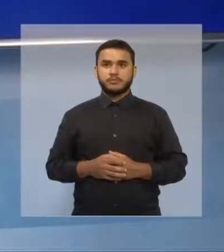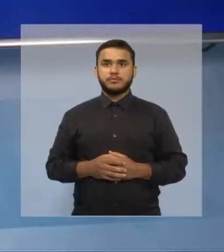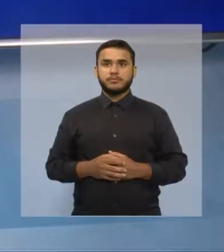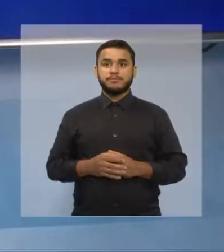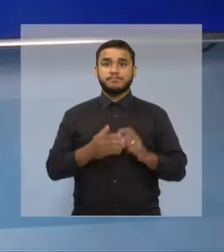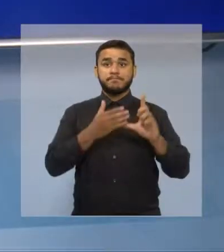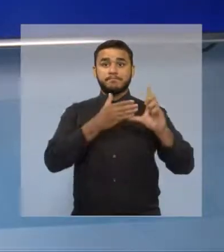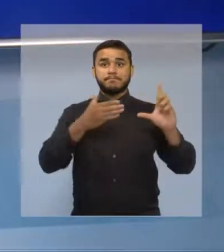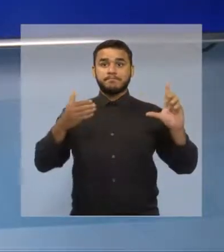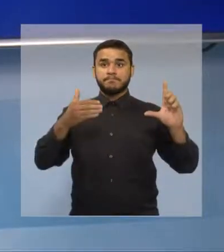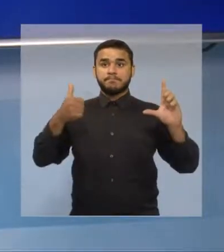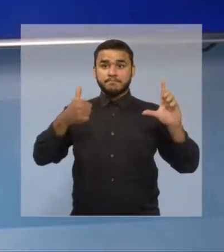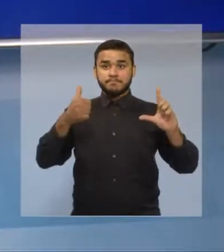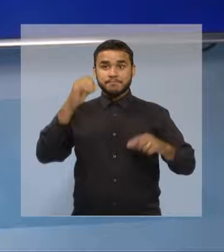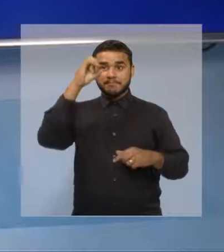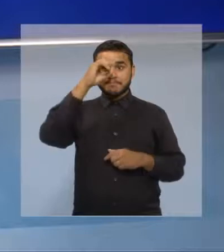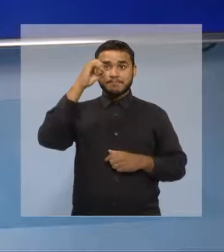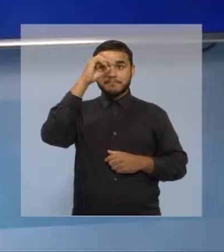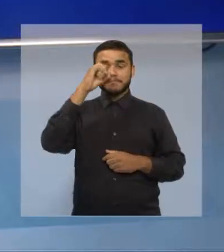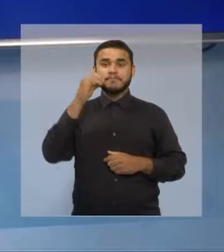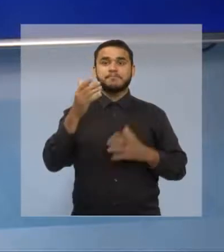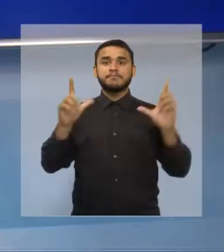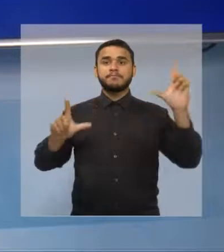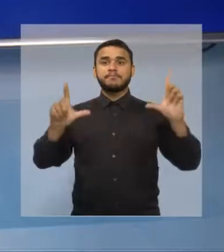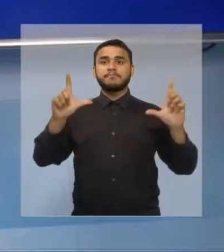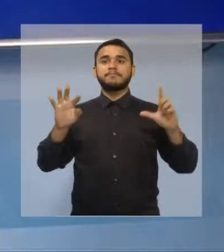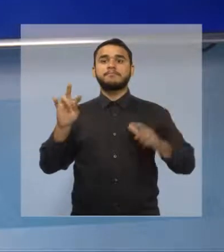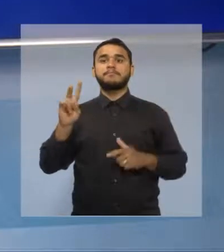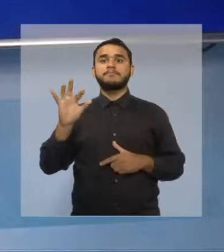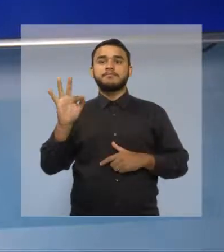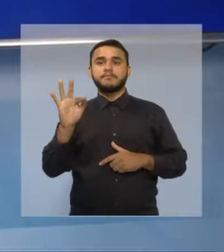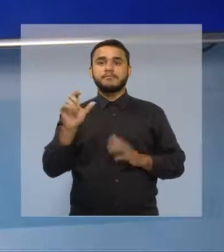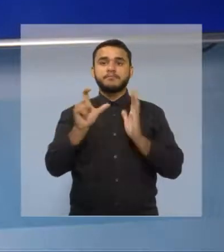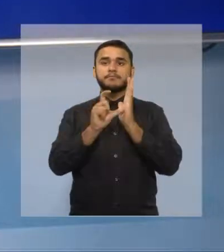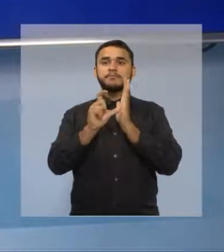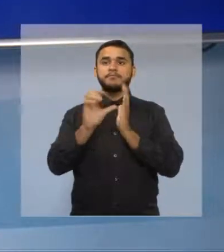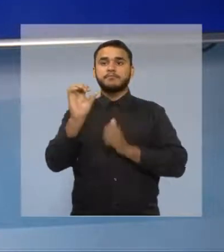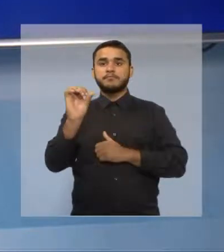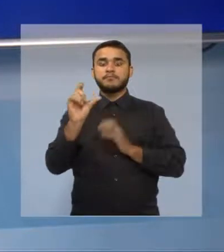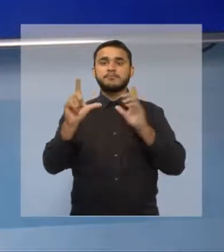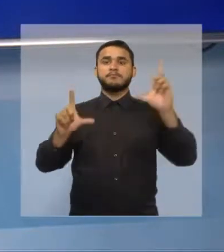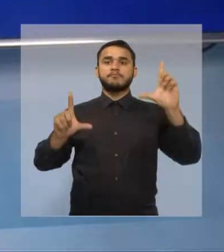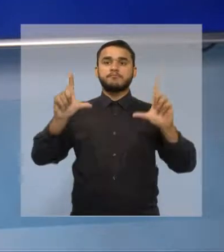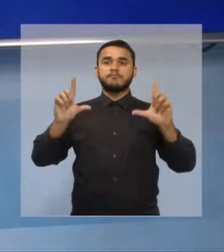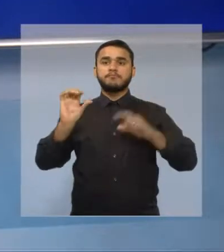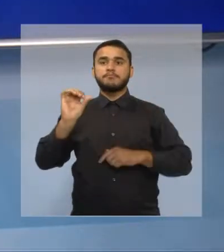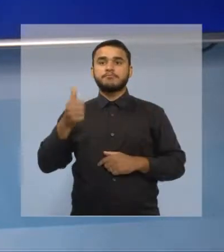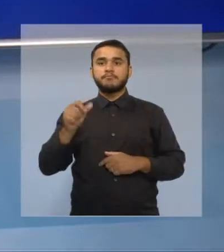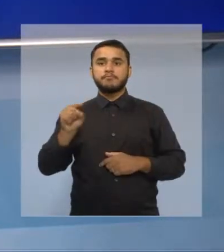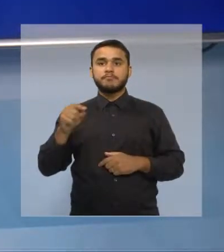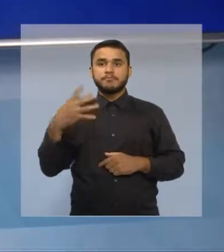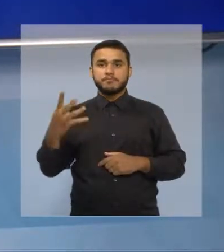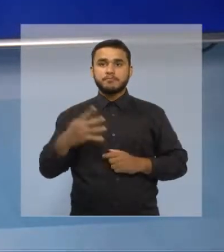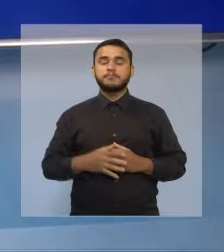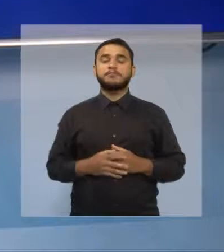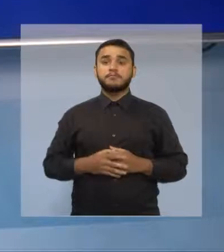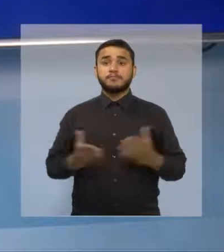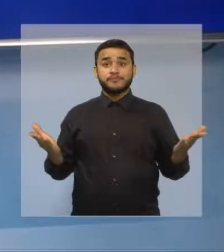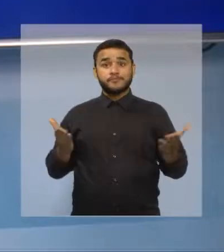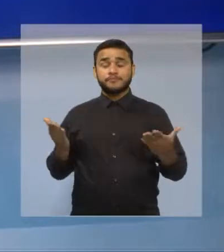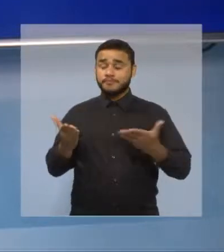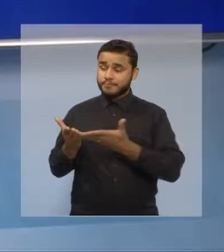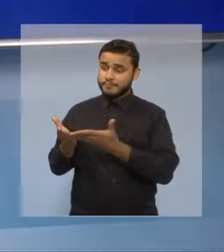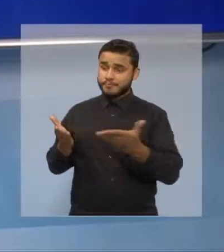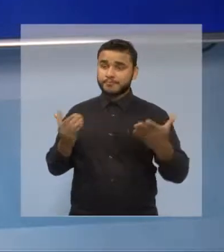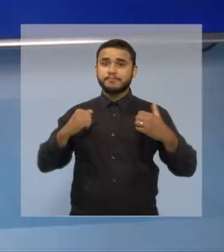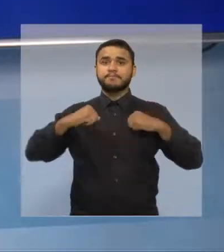Estamos de volta com o primeiro bloco do programa Observatório pela TV Fortaleza, canal 6 da Multiplay, 61.4 digital. Para você assinante que ligou agora, o programa